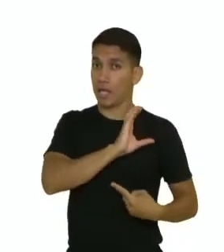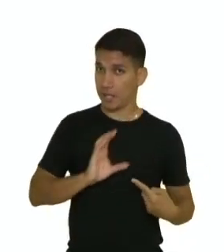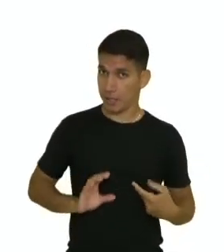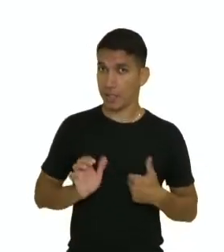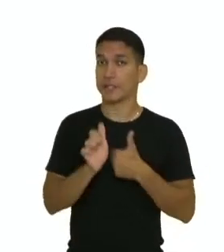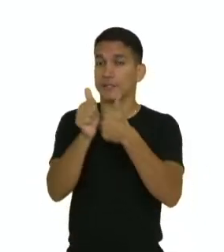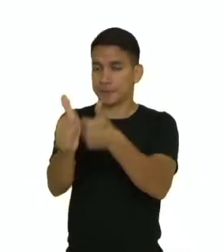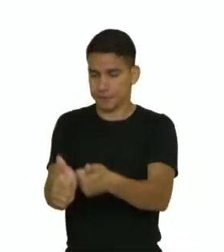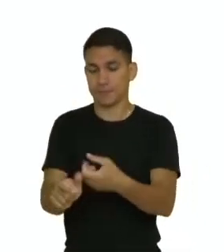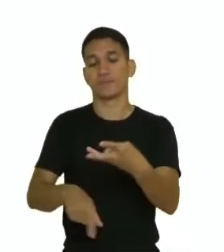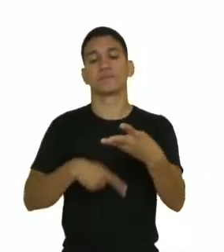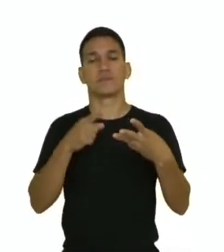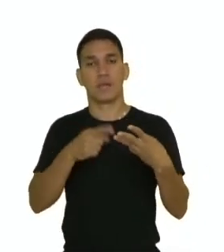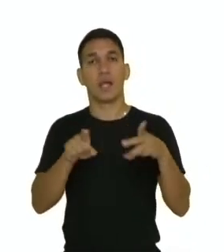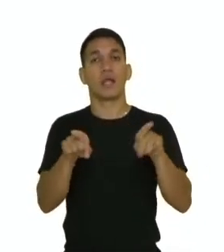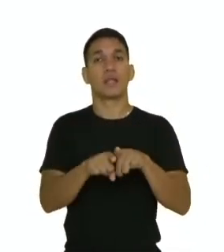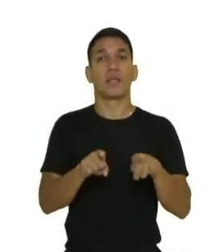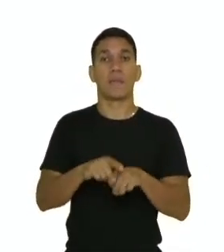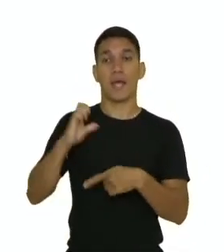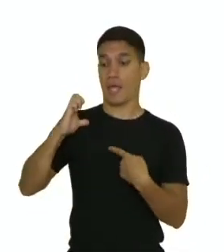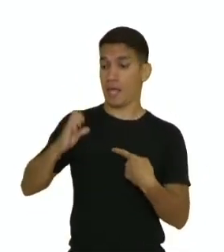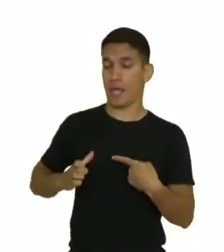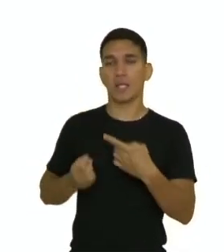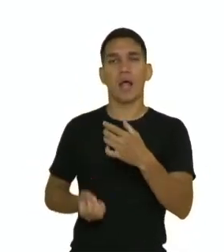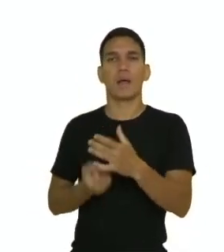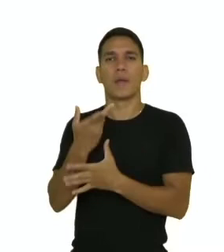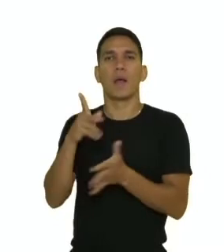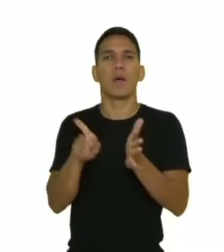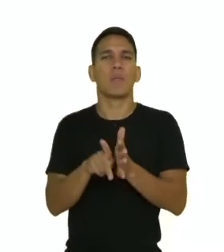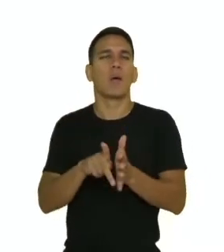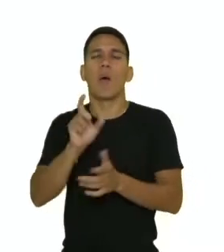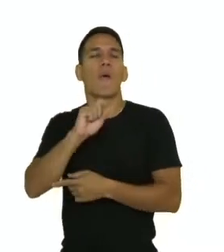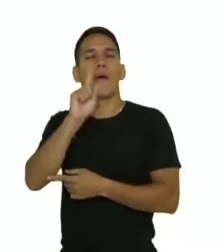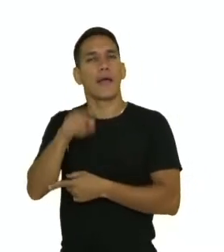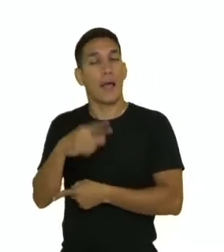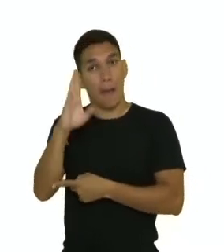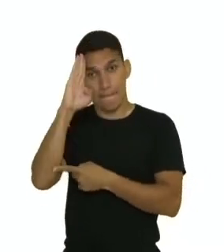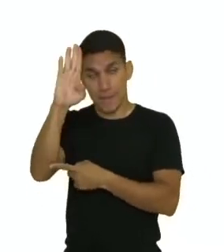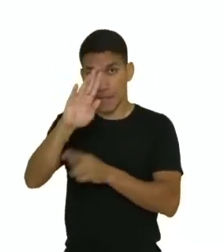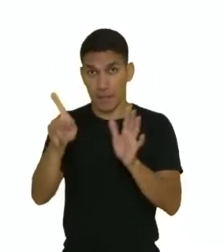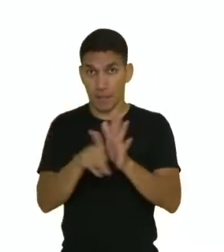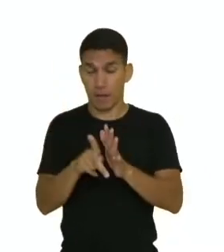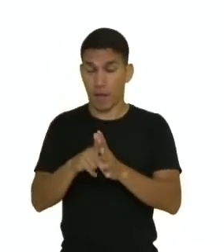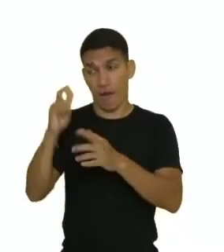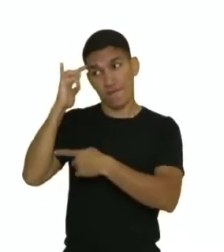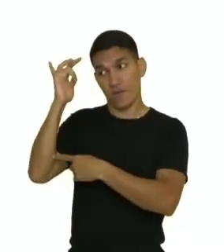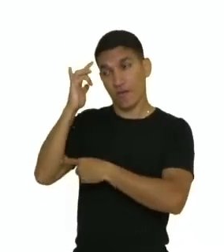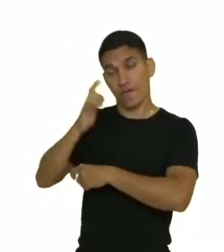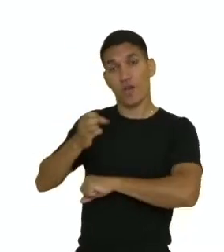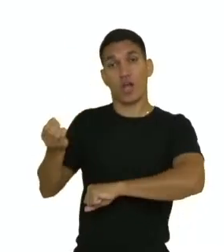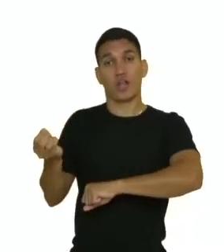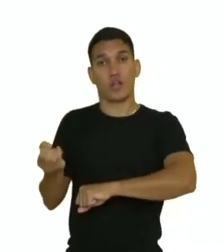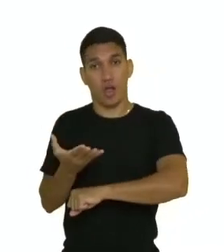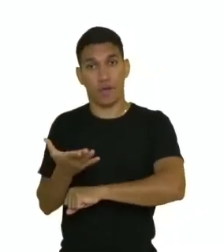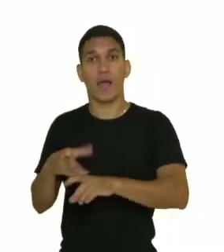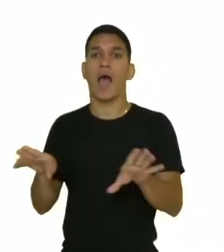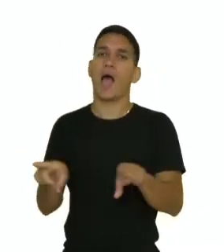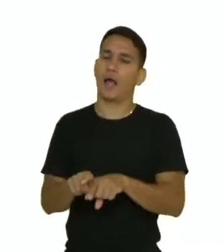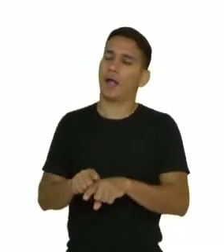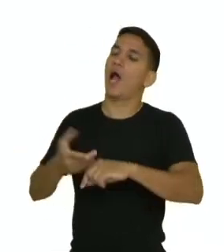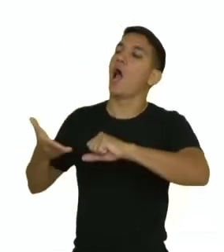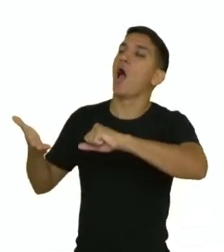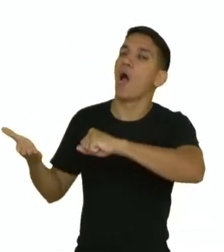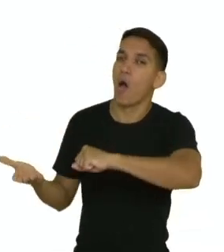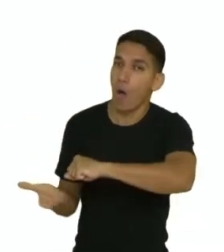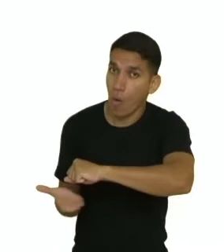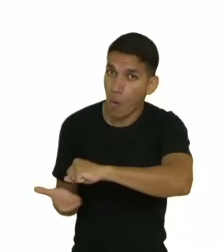temos a ética que apareceu ali como uma das coisas principais na filosofia moderna, e agora, nos dias atuais,